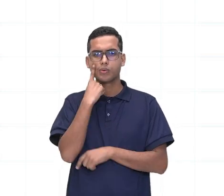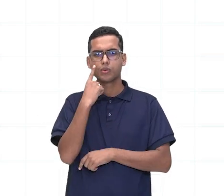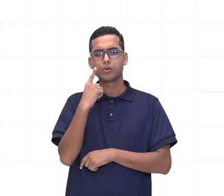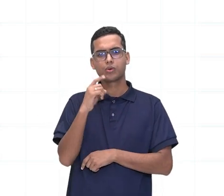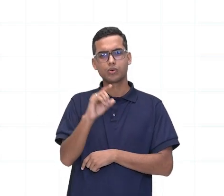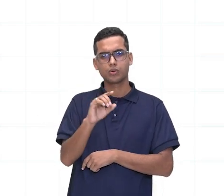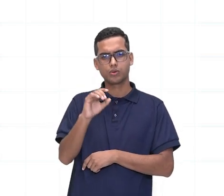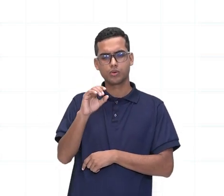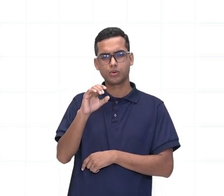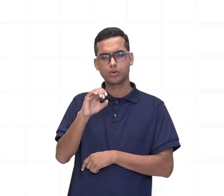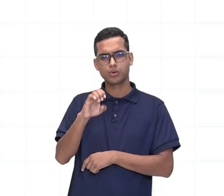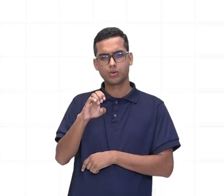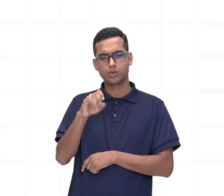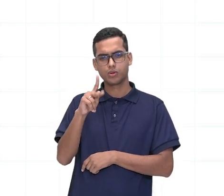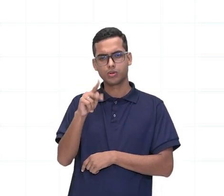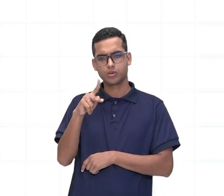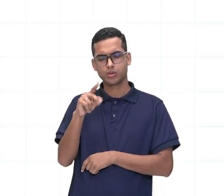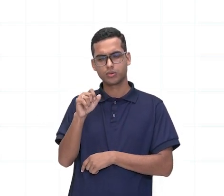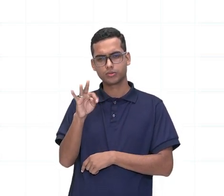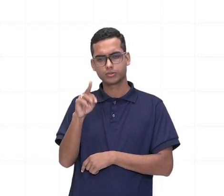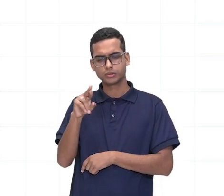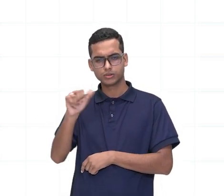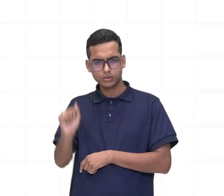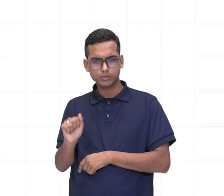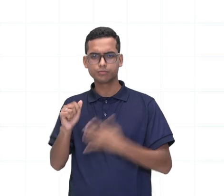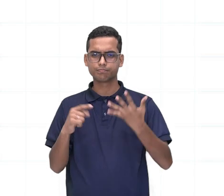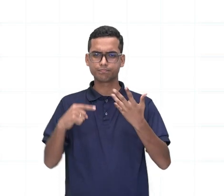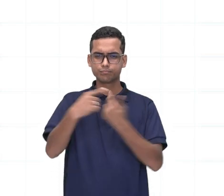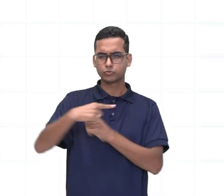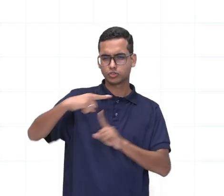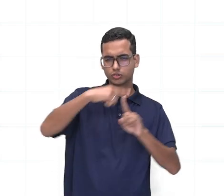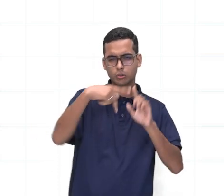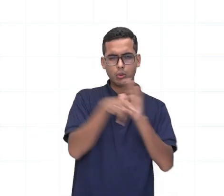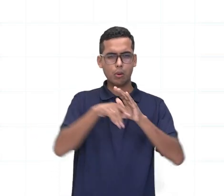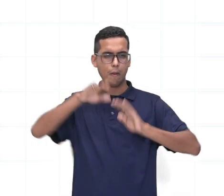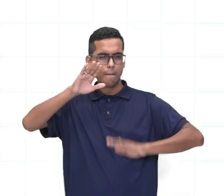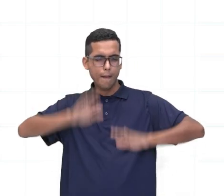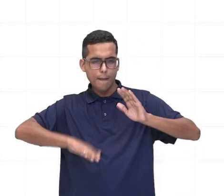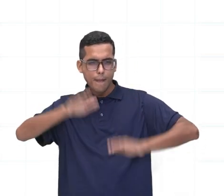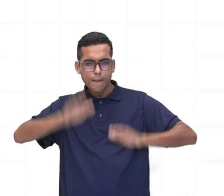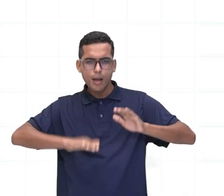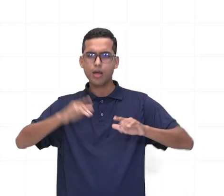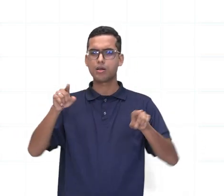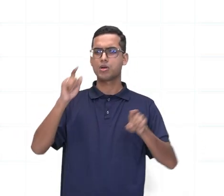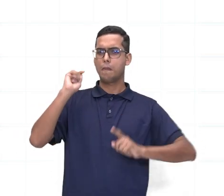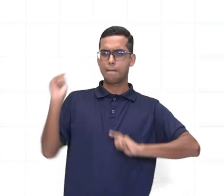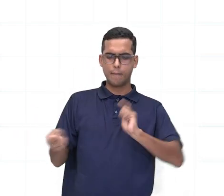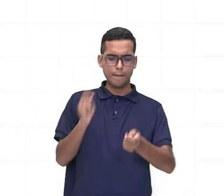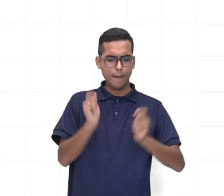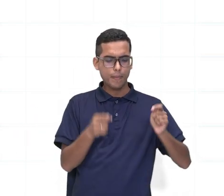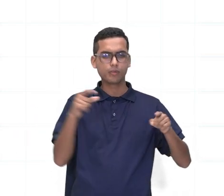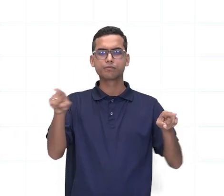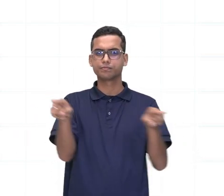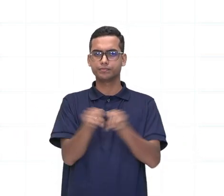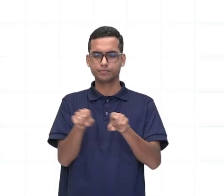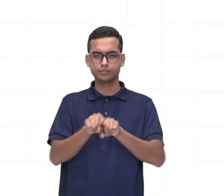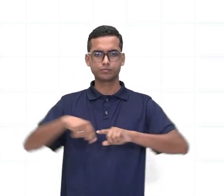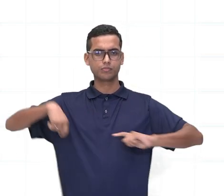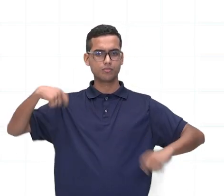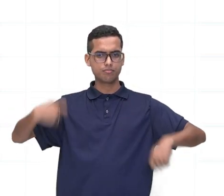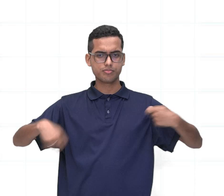Ou são pulsadas, e é hectara. Vamos agora mostrar para vocês o som desses